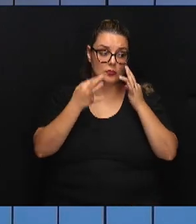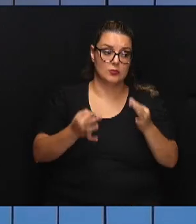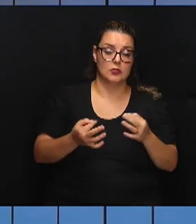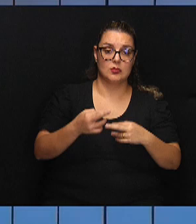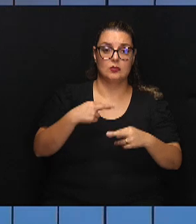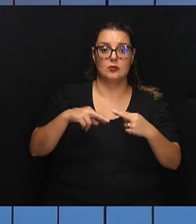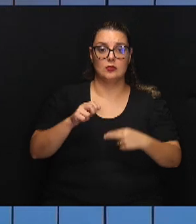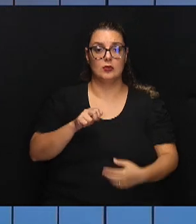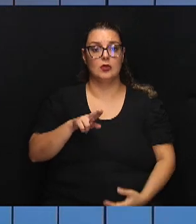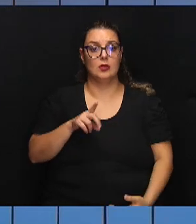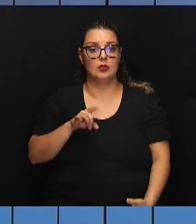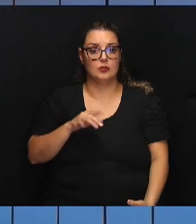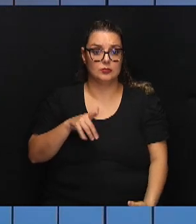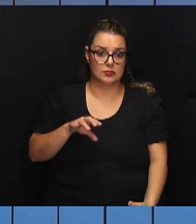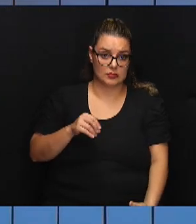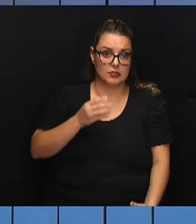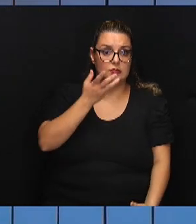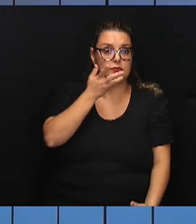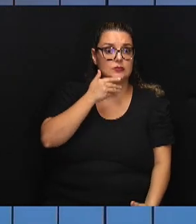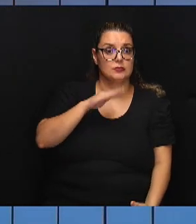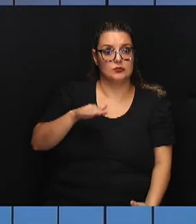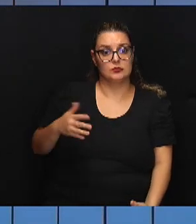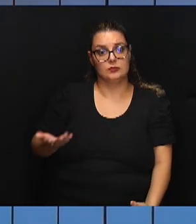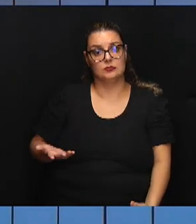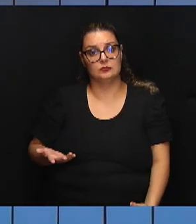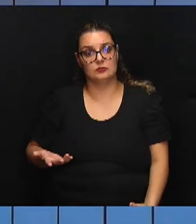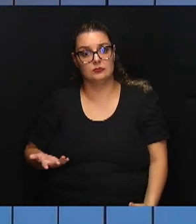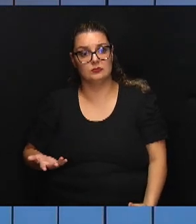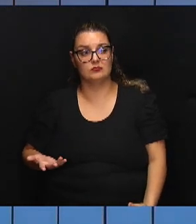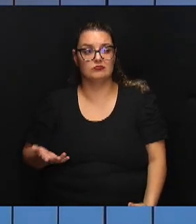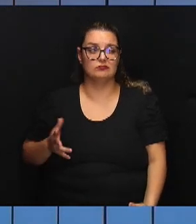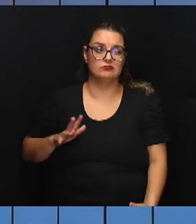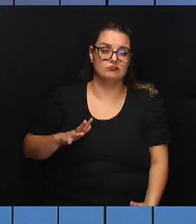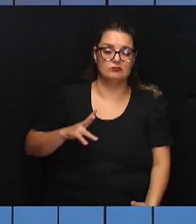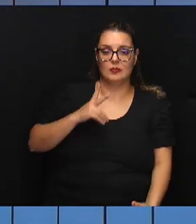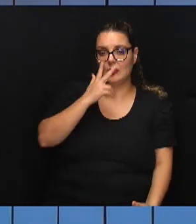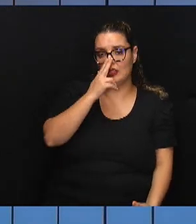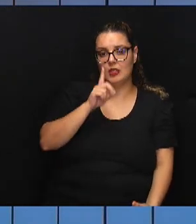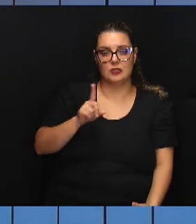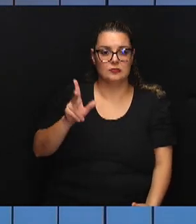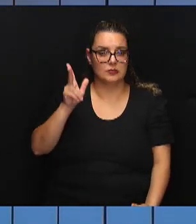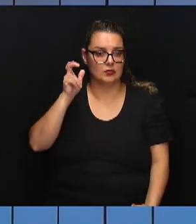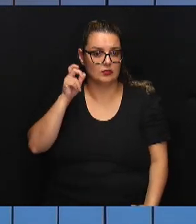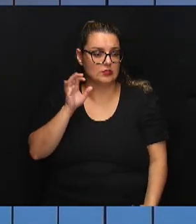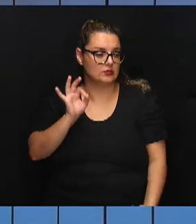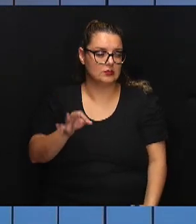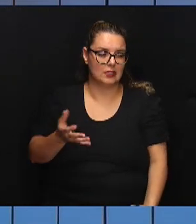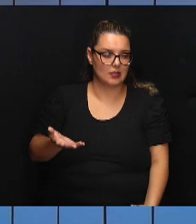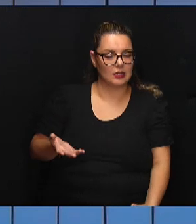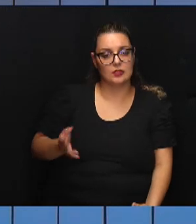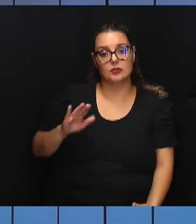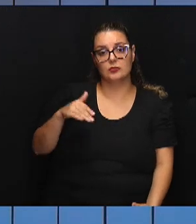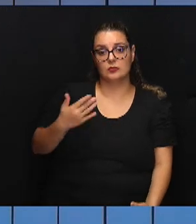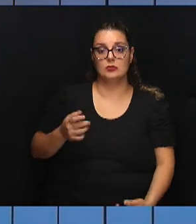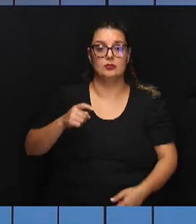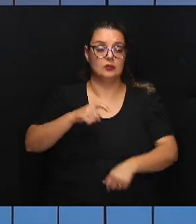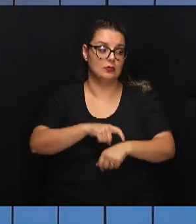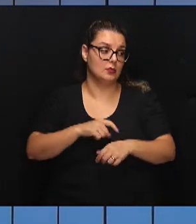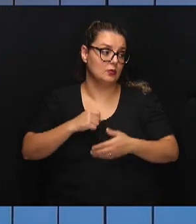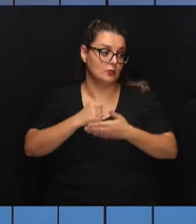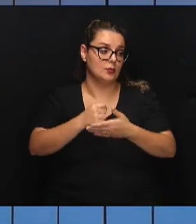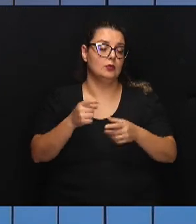à audição das crianças, né? Parece que não está ouvindo direito. Quando que é a hora já de levar